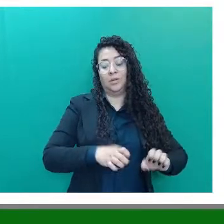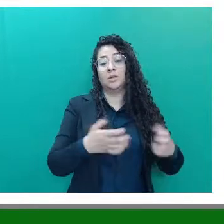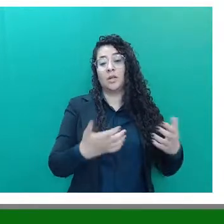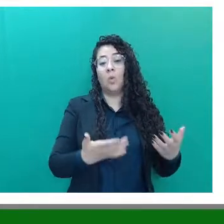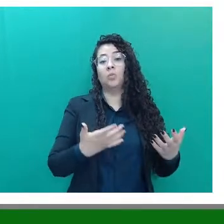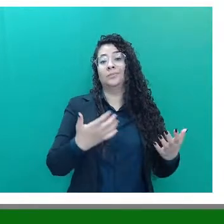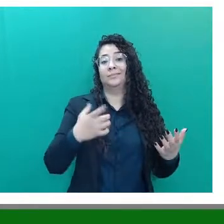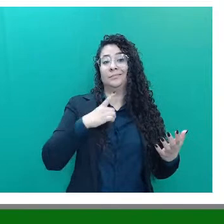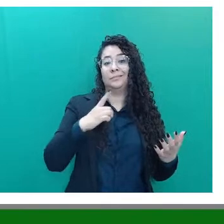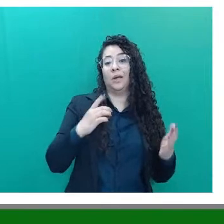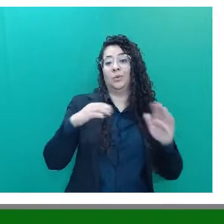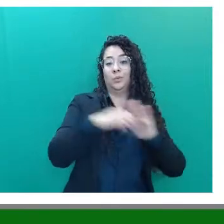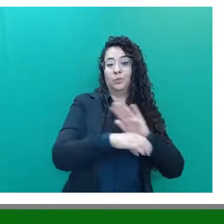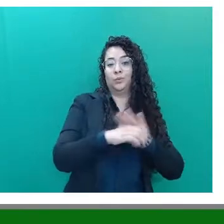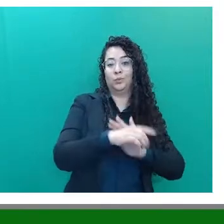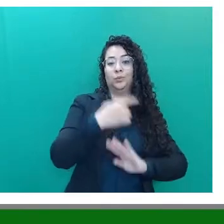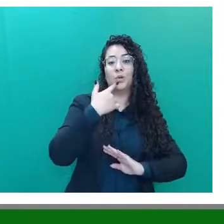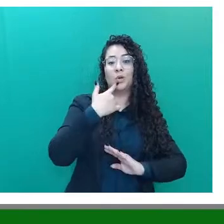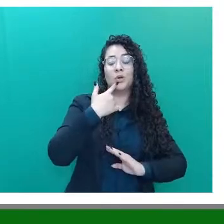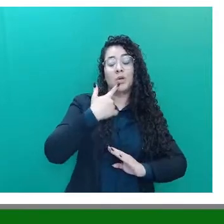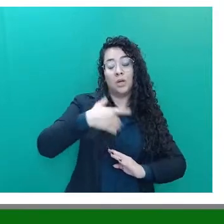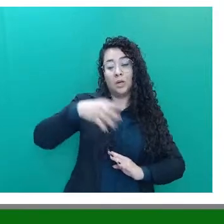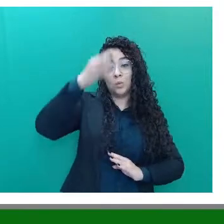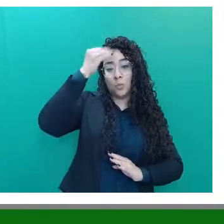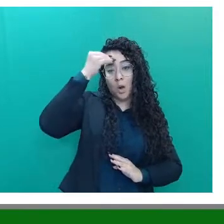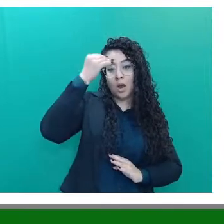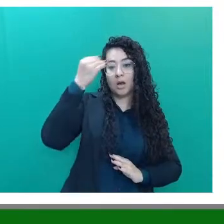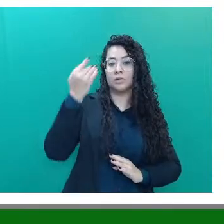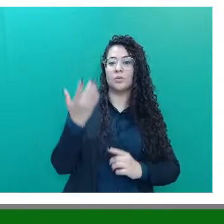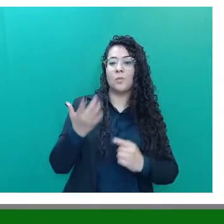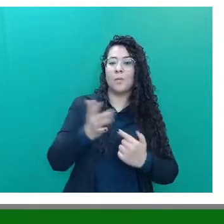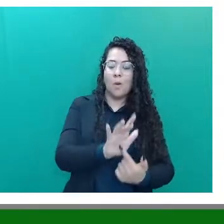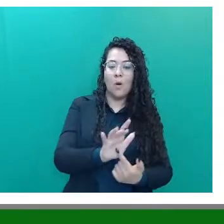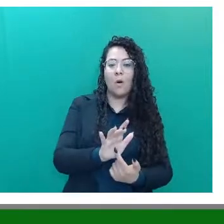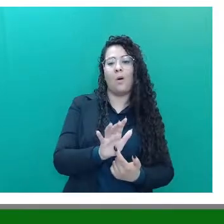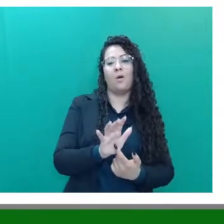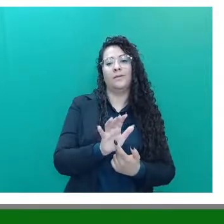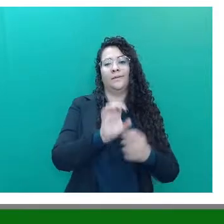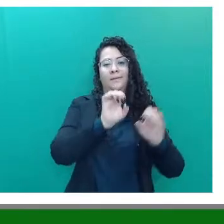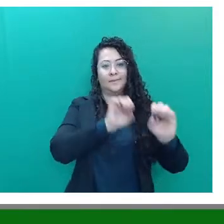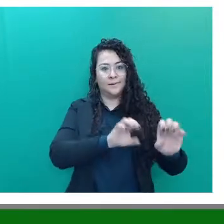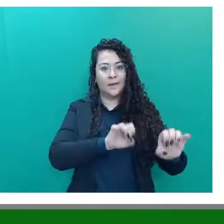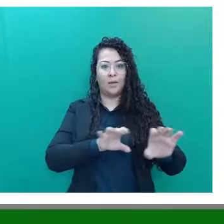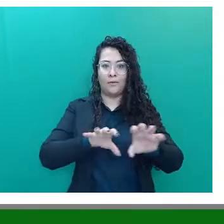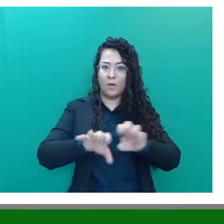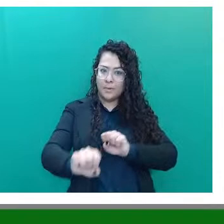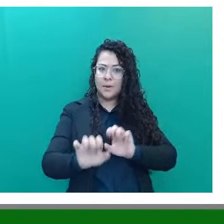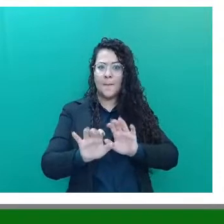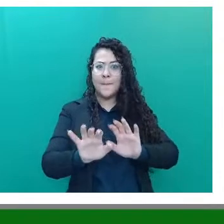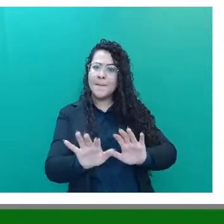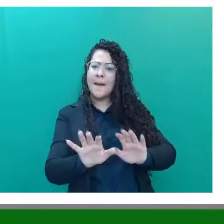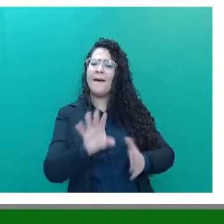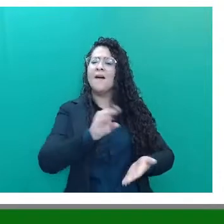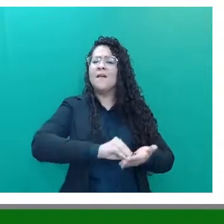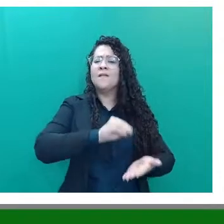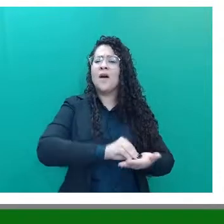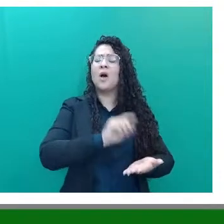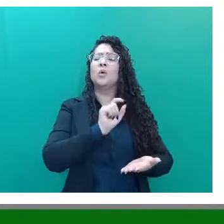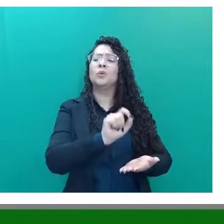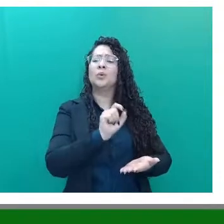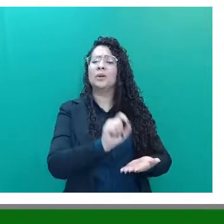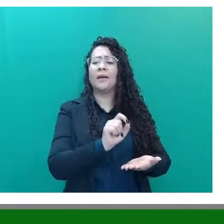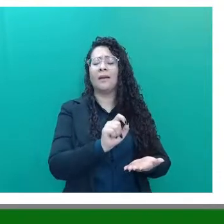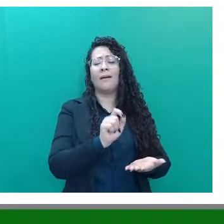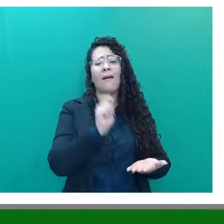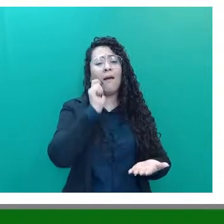linguagem que te indica uma direção de ensino, de formação. Mas você não trouxe ali nesse pedacinho autores